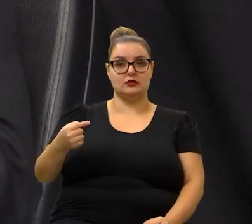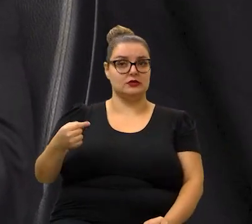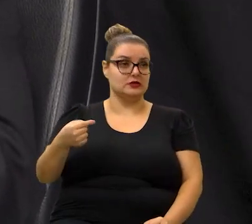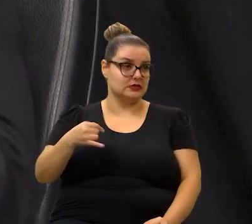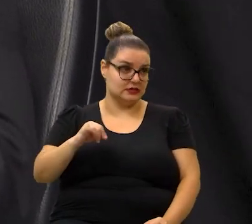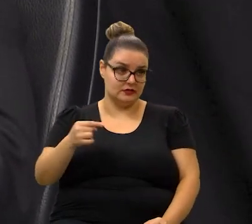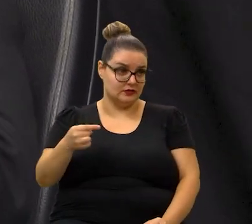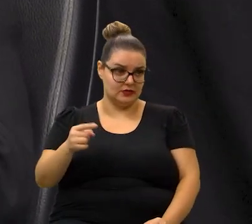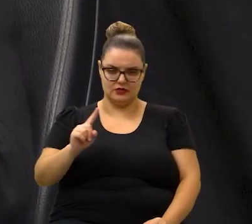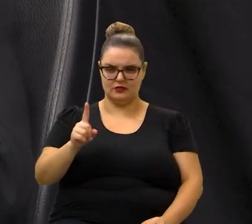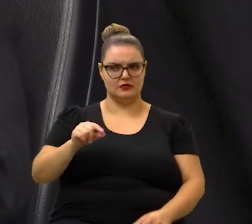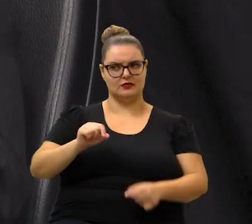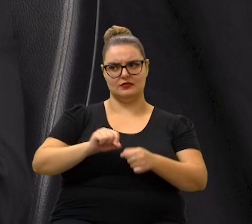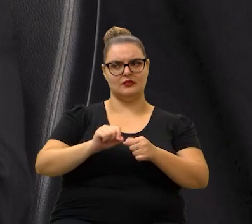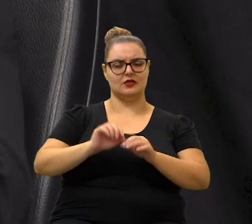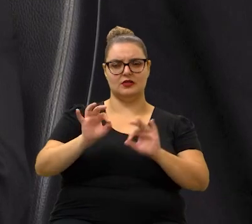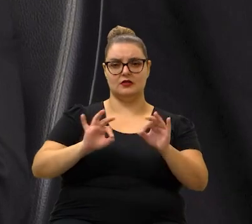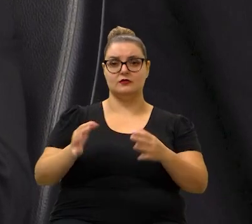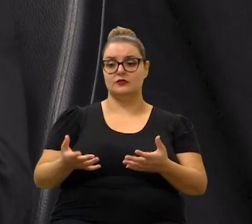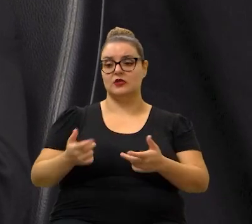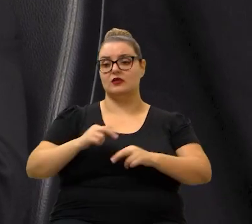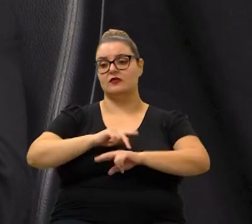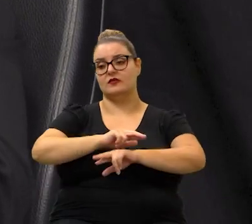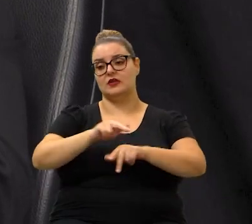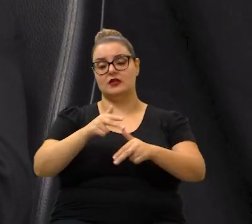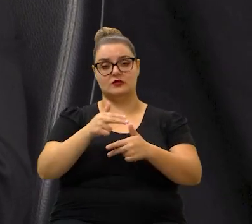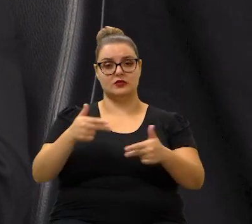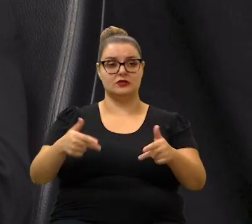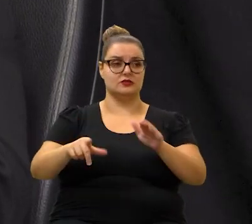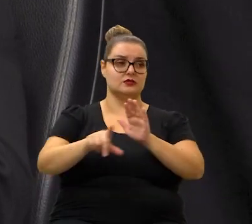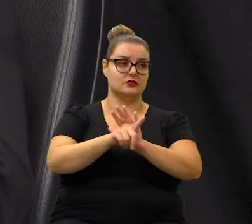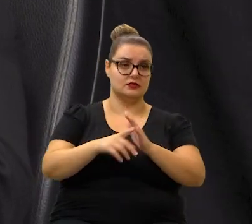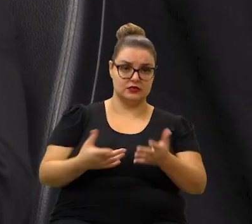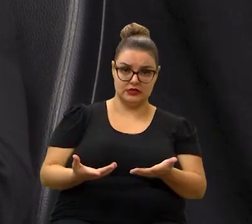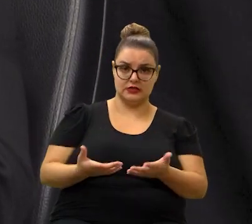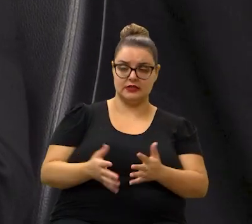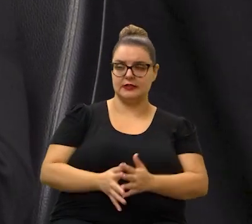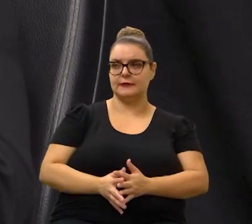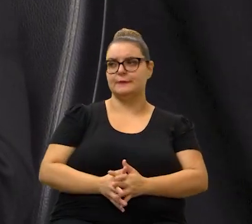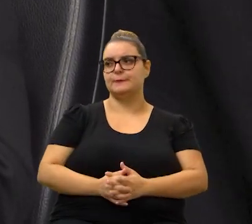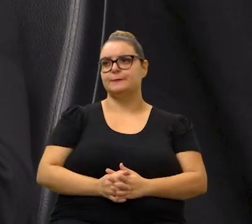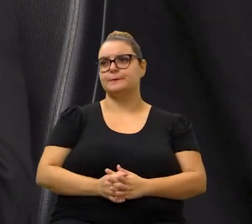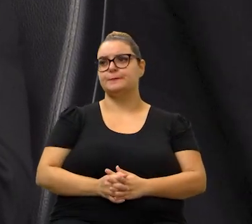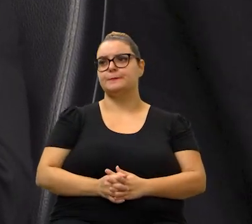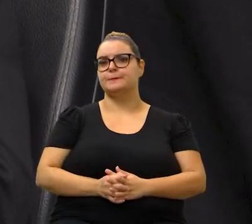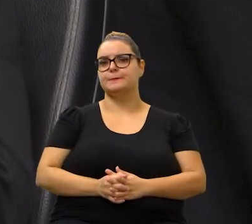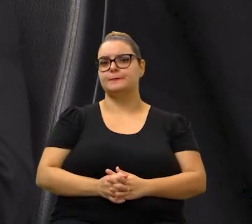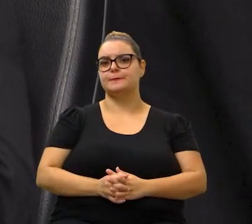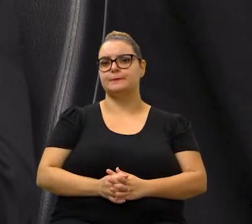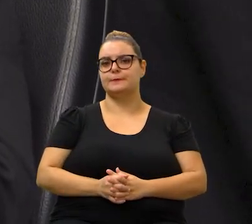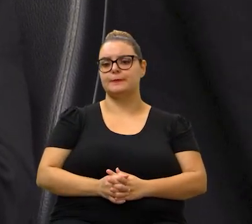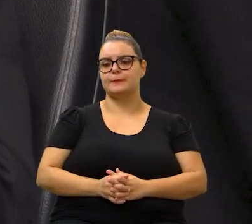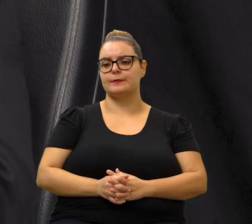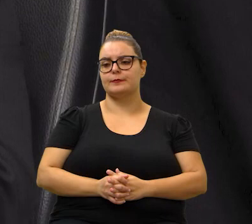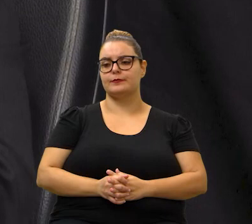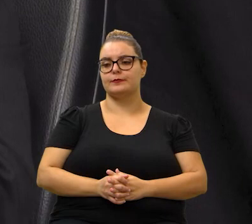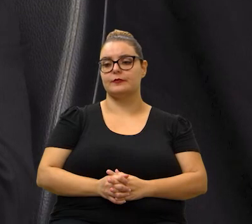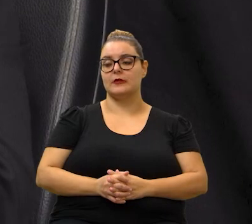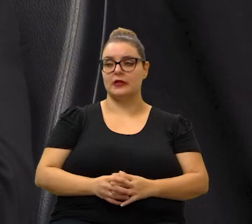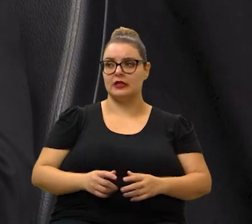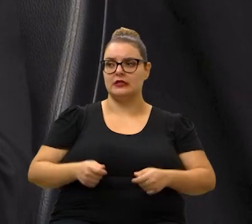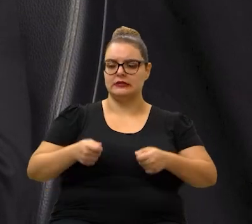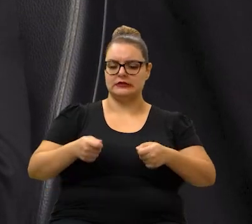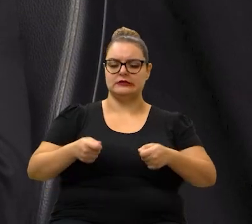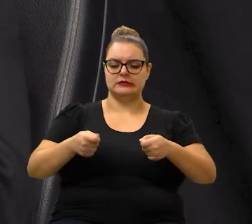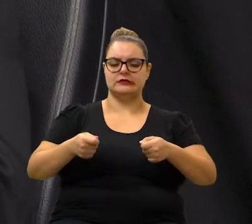fazem o projeto então muitas coisas Muitas leis muitas situações que foram apertando